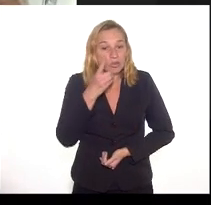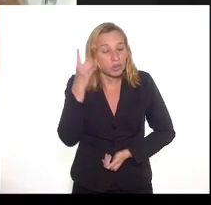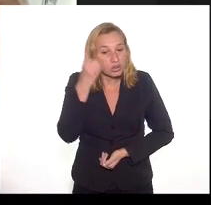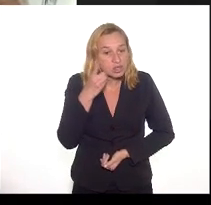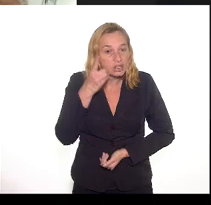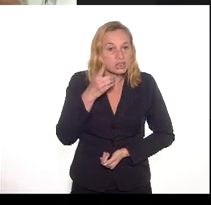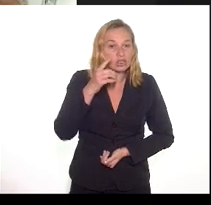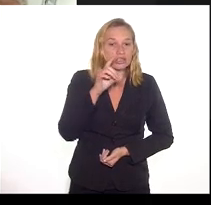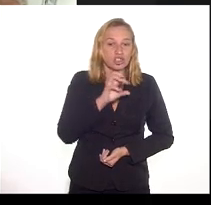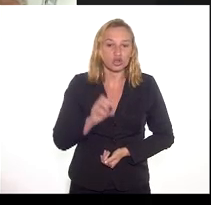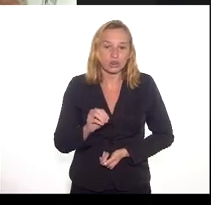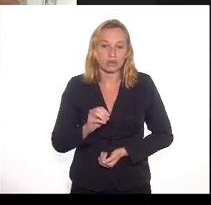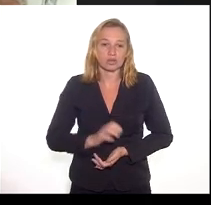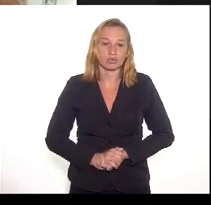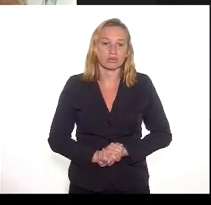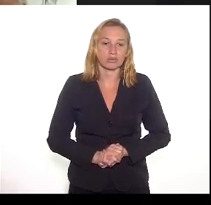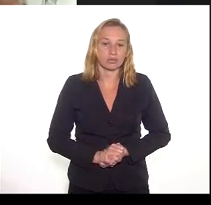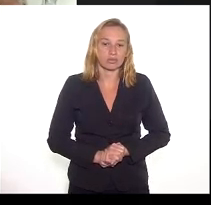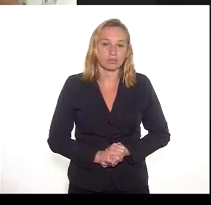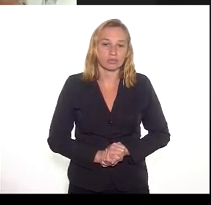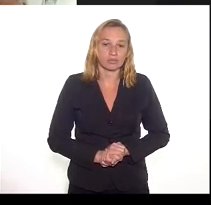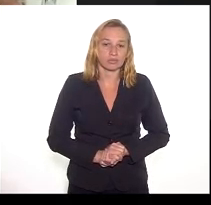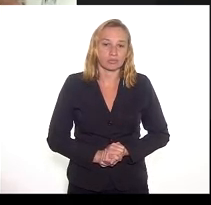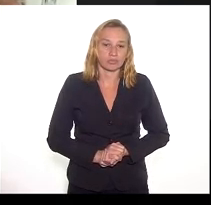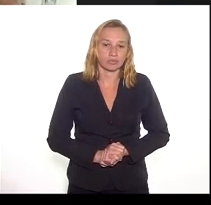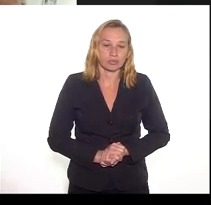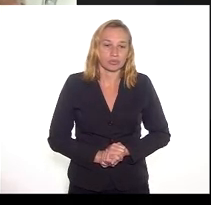Deputado Dionísio Lins.